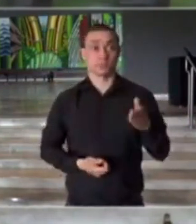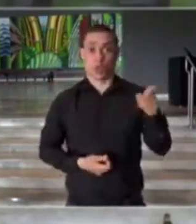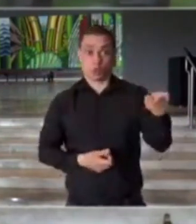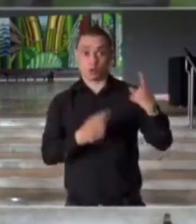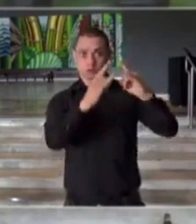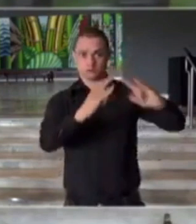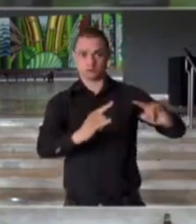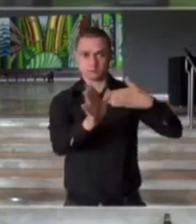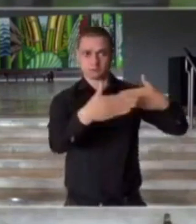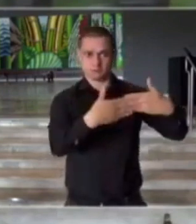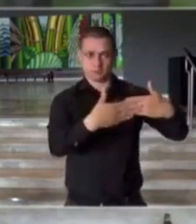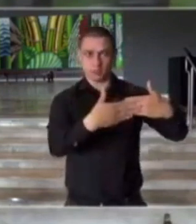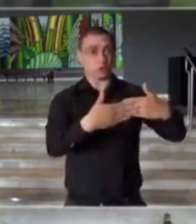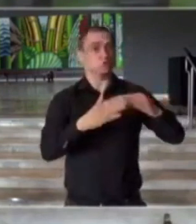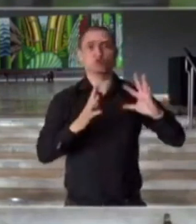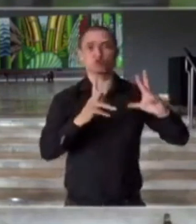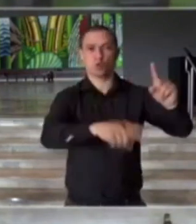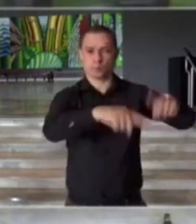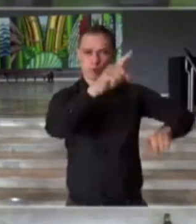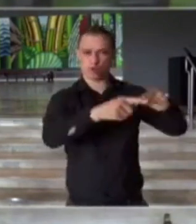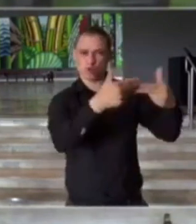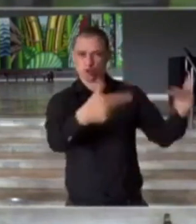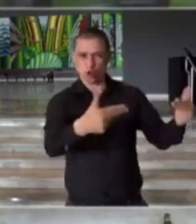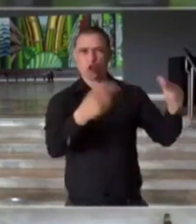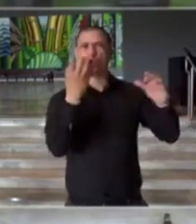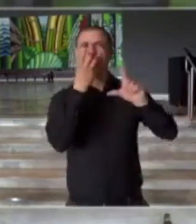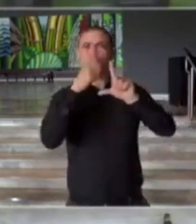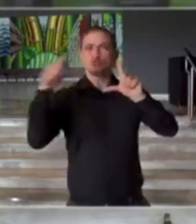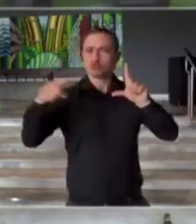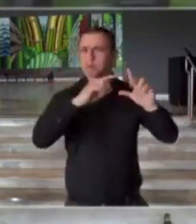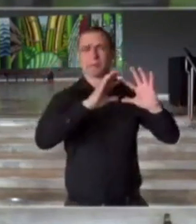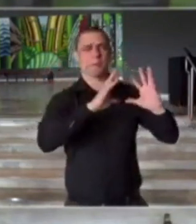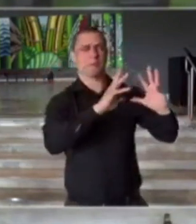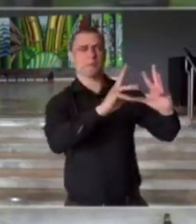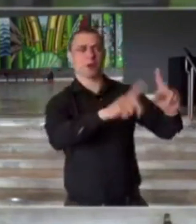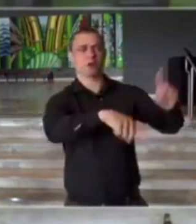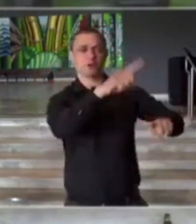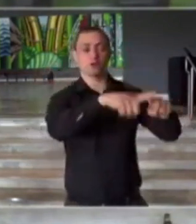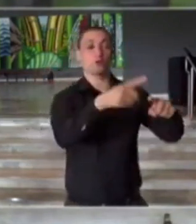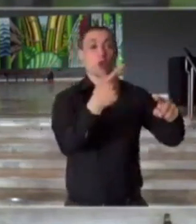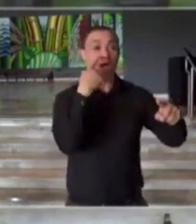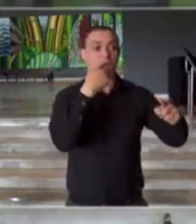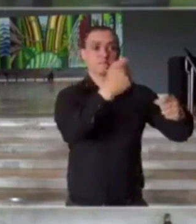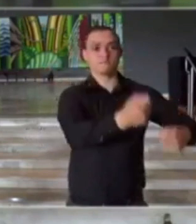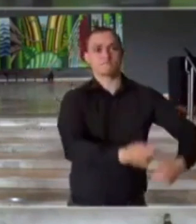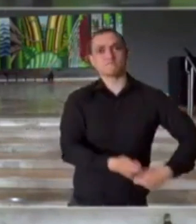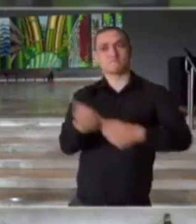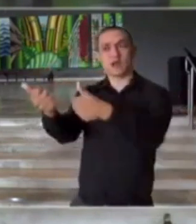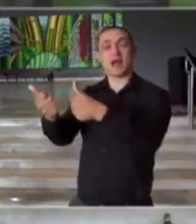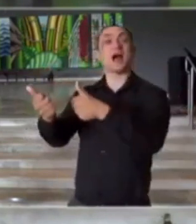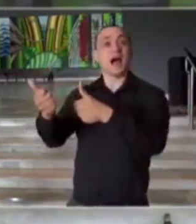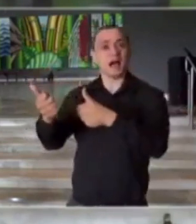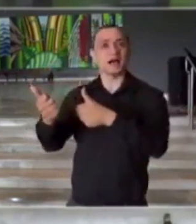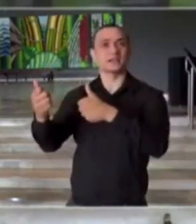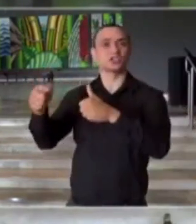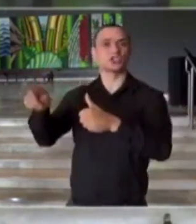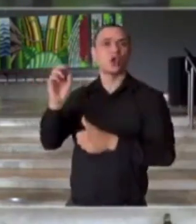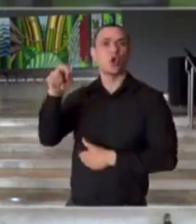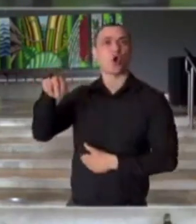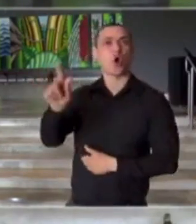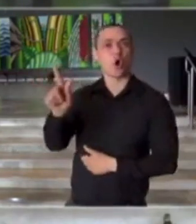encerramento das atividades todos os equipamentos desse hospital de campanha do Ibirapuera serão doados para entidades assistenciais